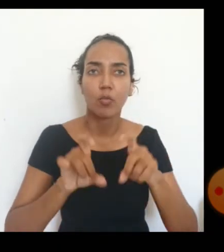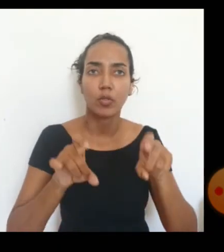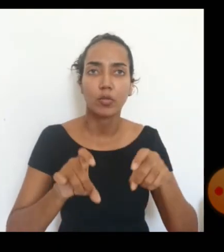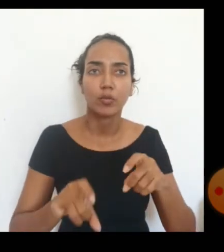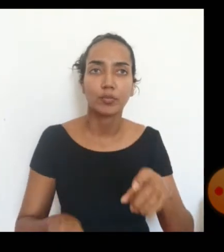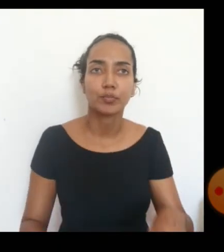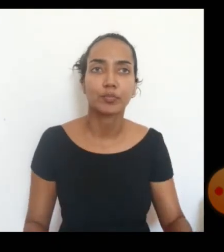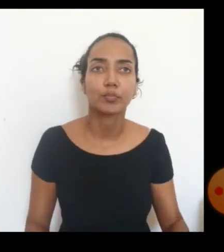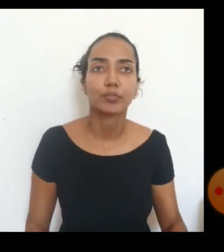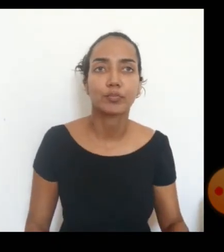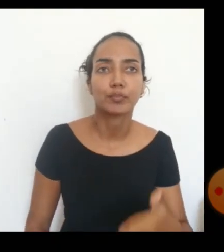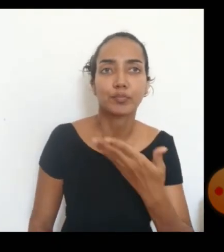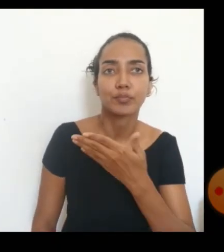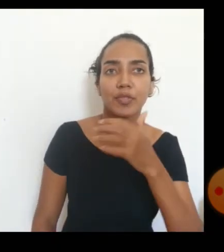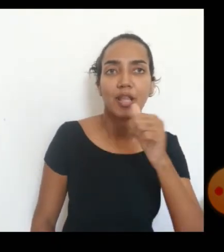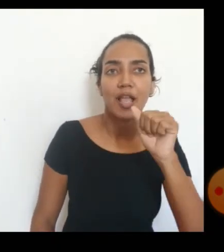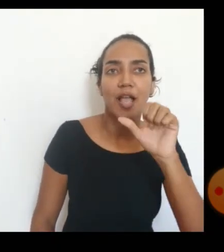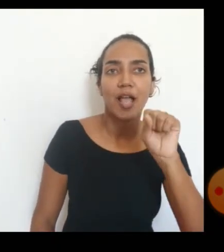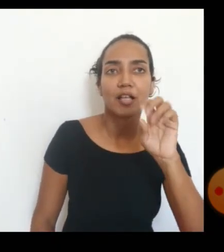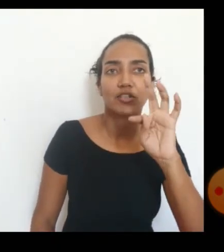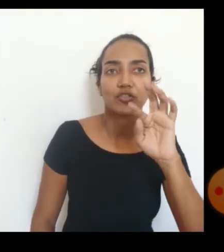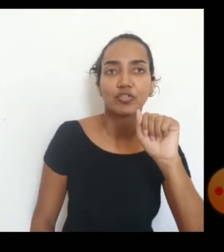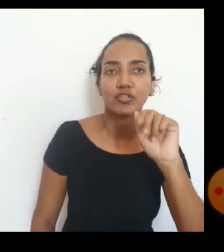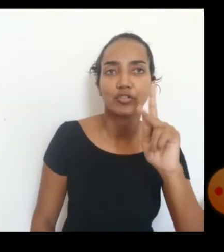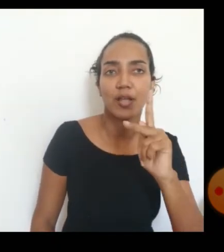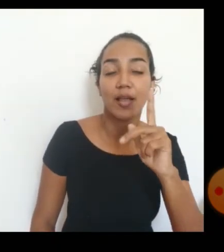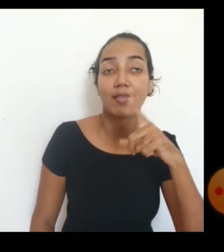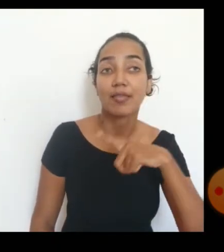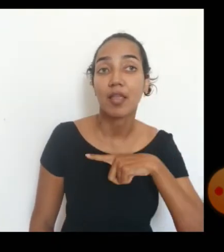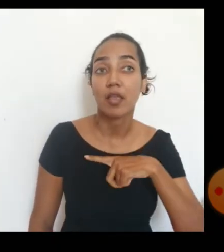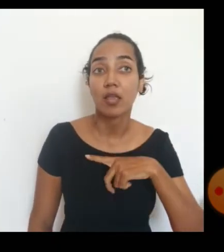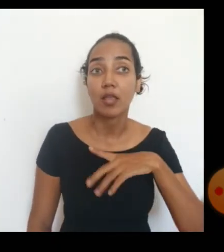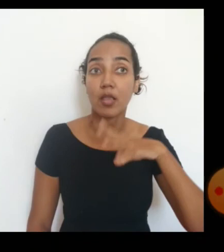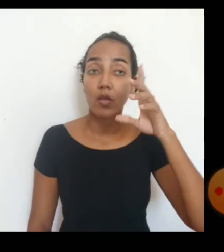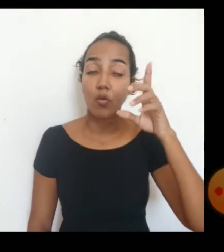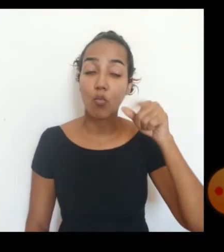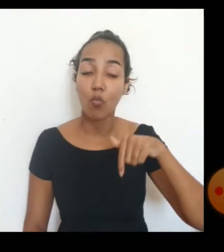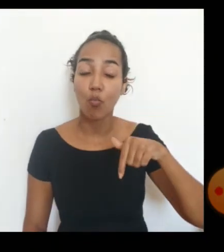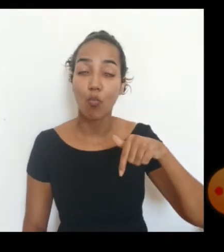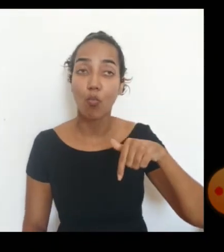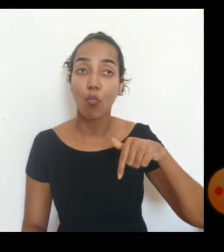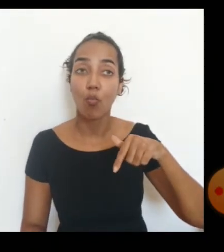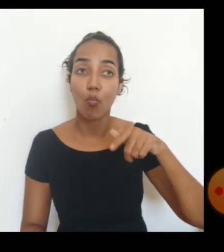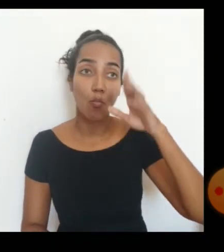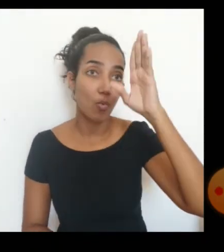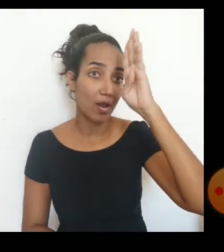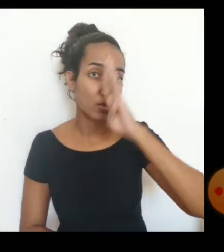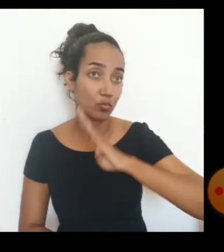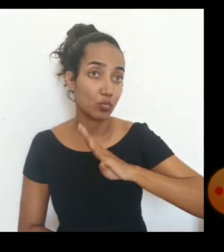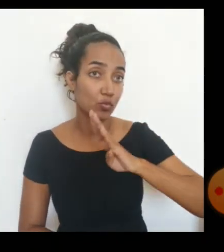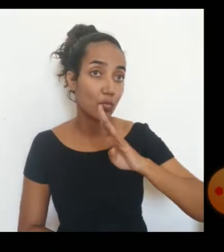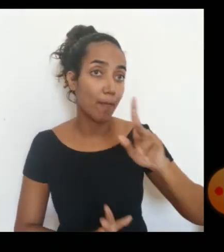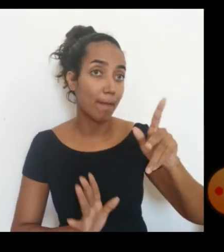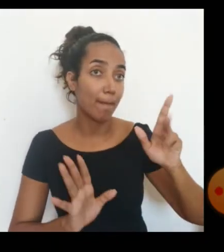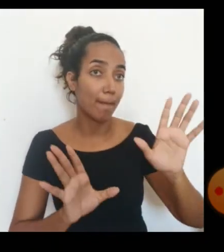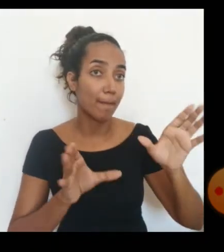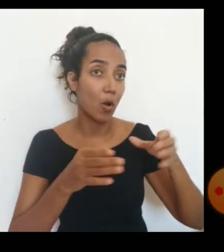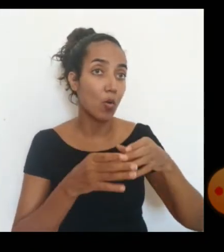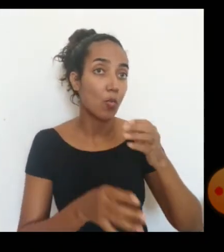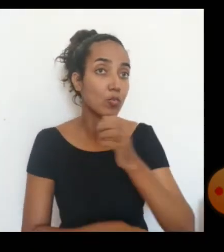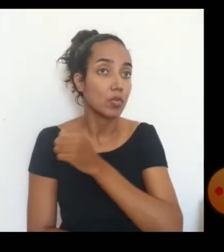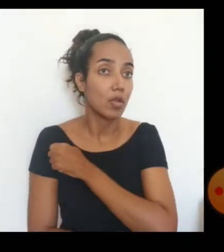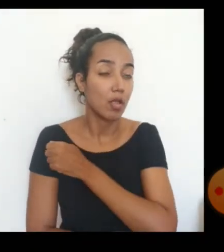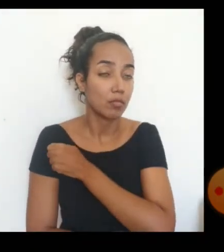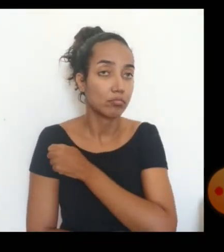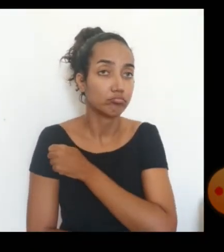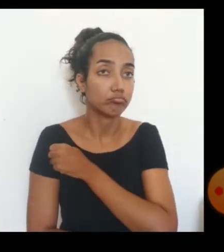Então você vai usar lá o seu e-mail da UFRPE e vai conseguir baixar uma licença e instalar o Astar sem muito problema. Tá? Uma outra